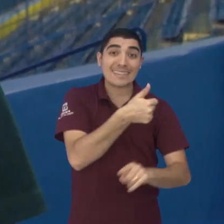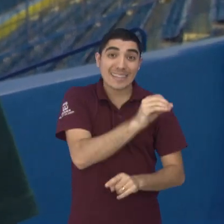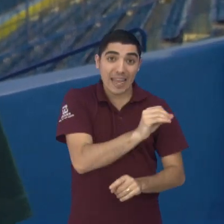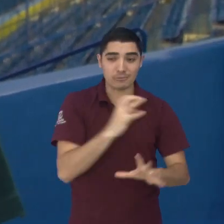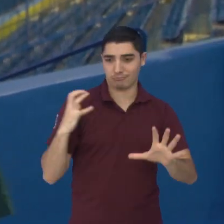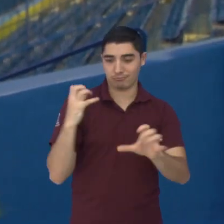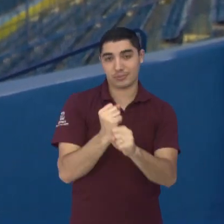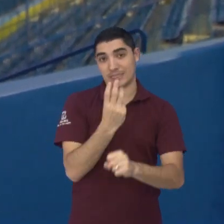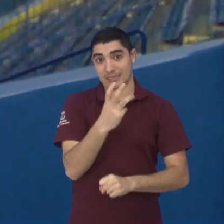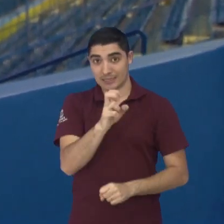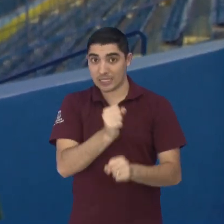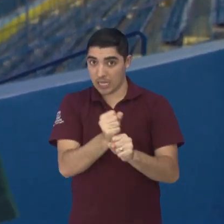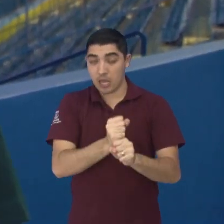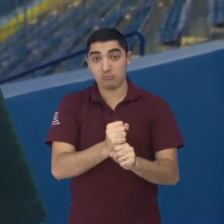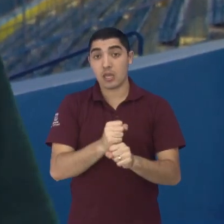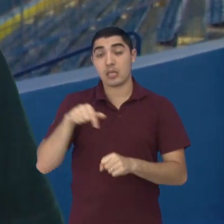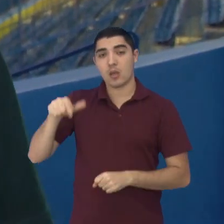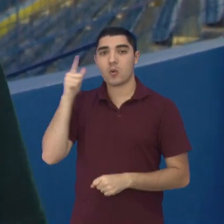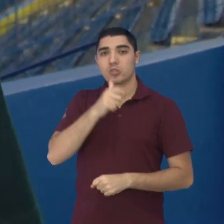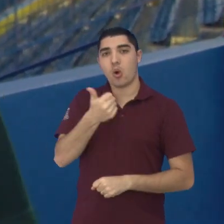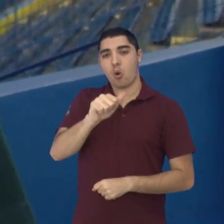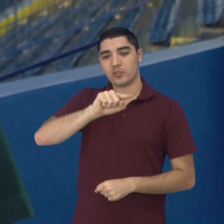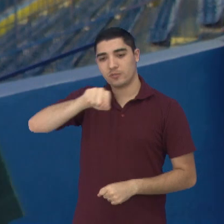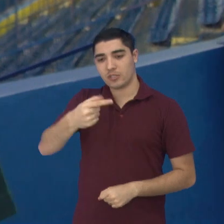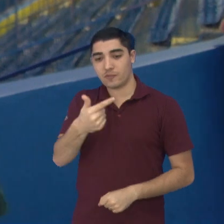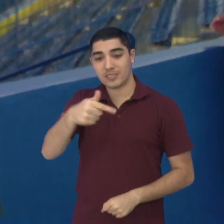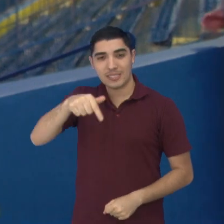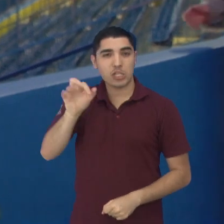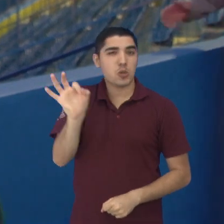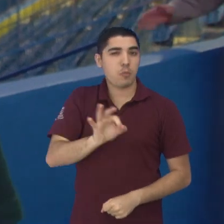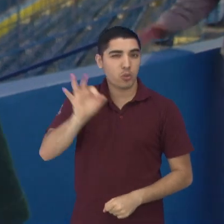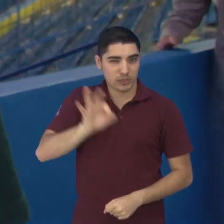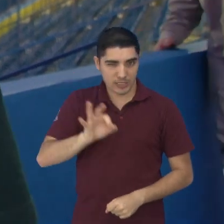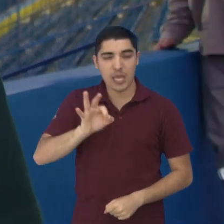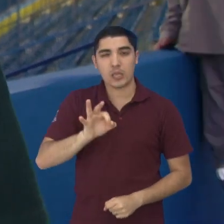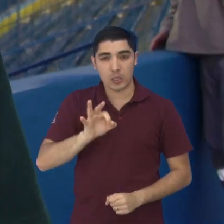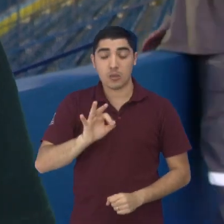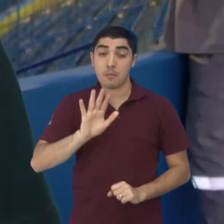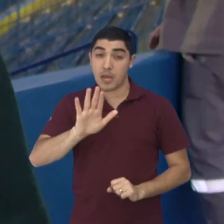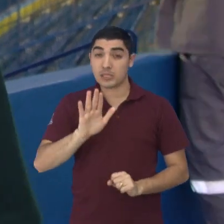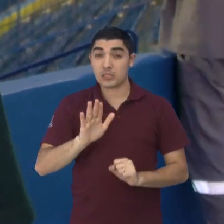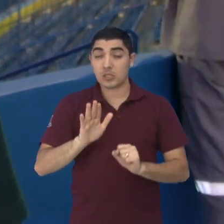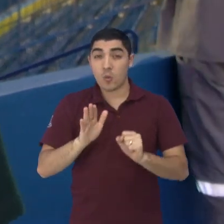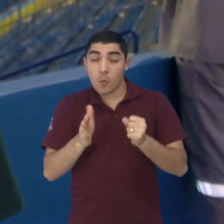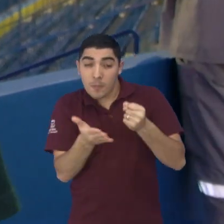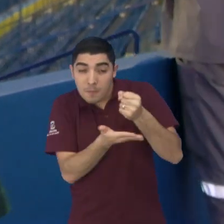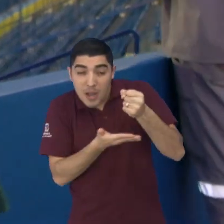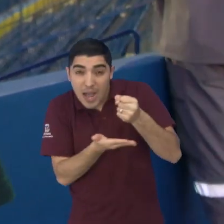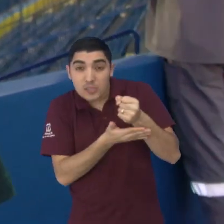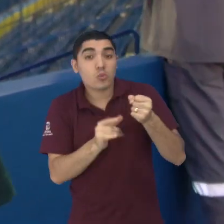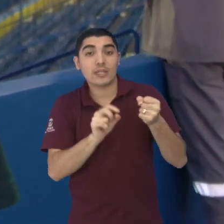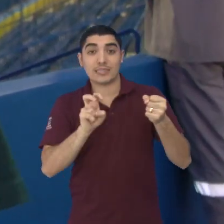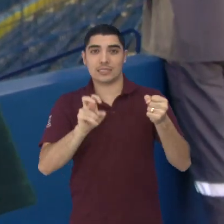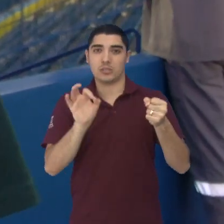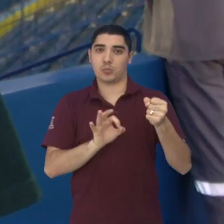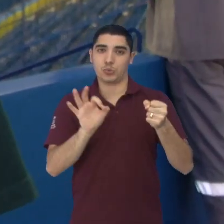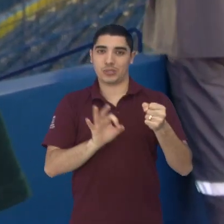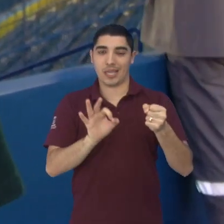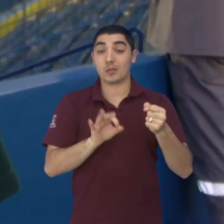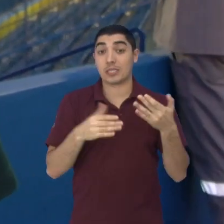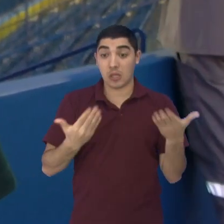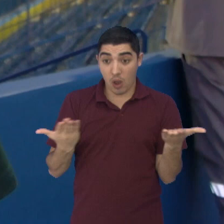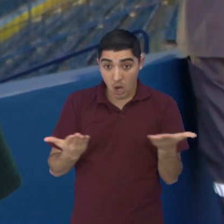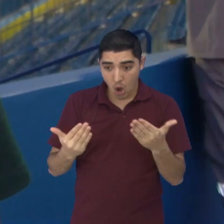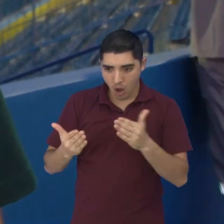de 11,7% no faturamento, né? Sendo que o mínimo era 5%. Então, nesses próximos